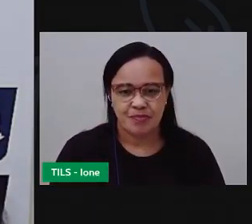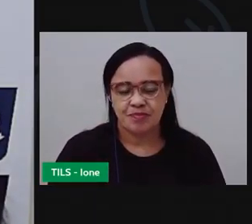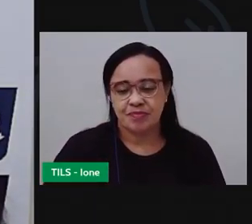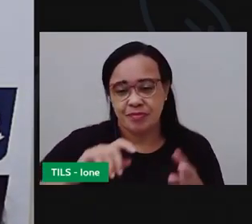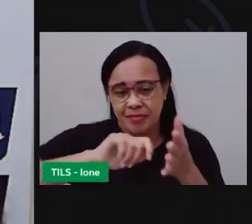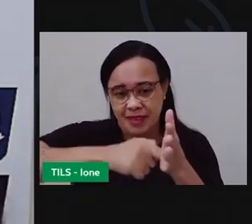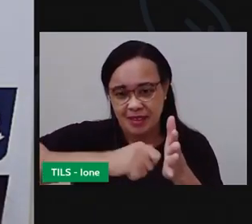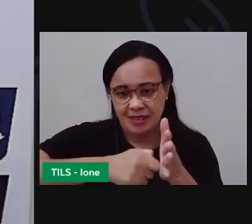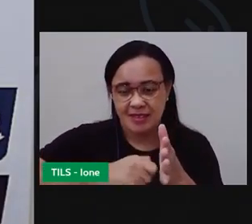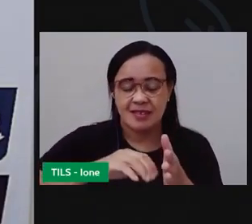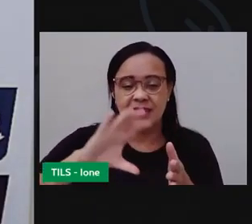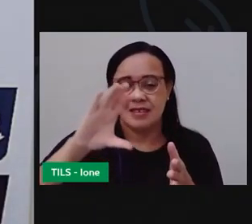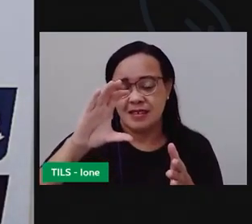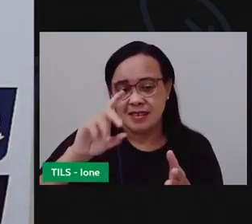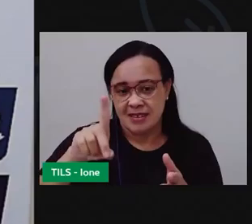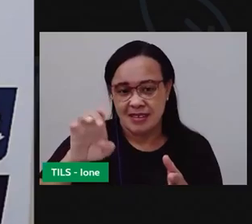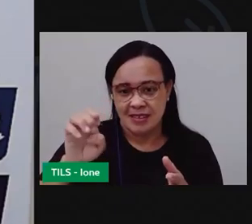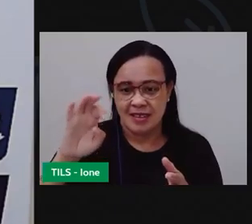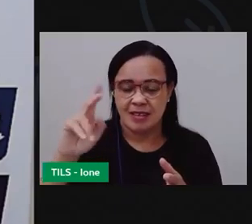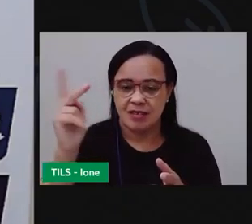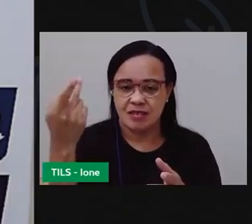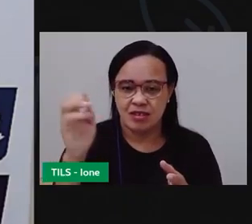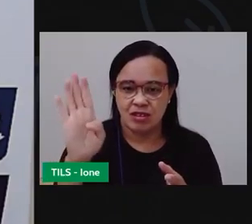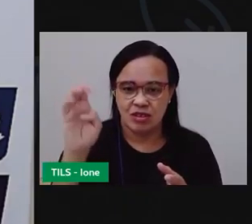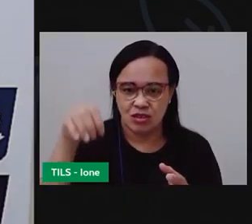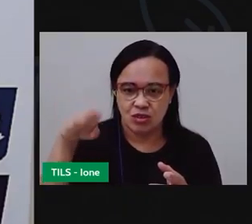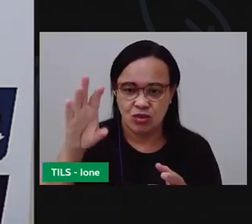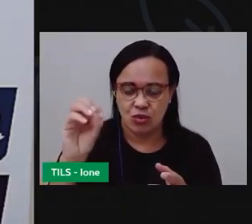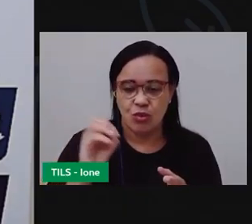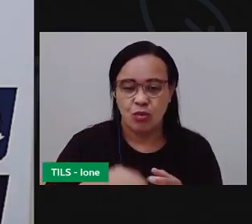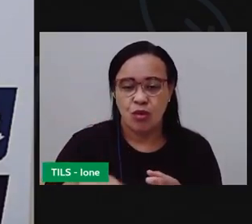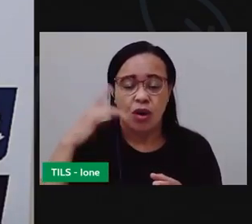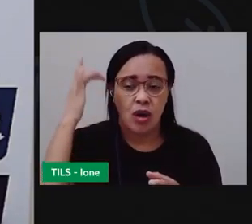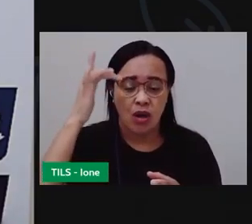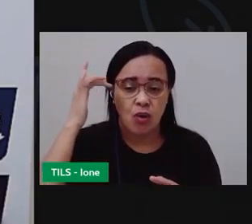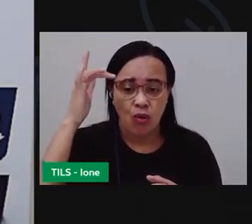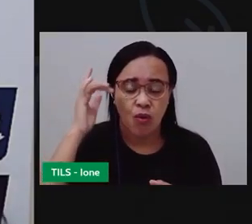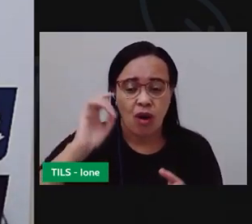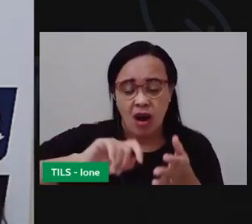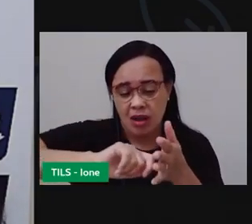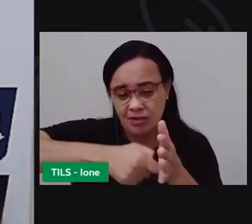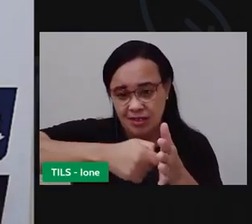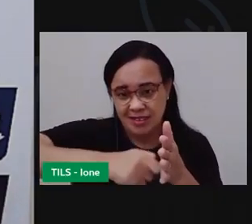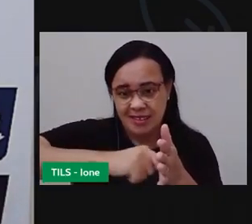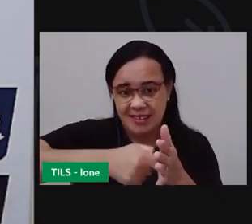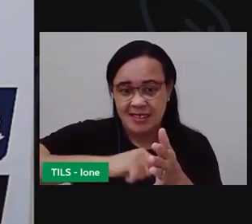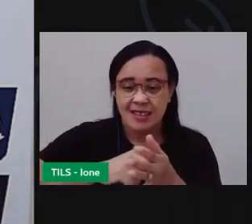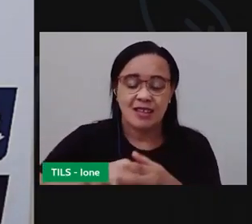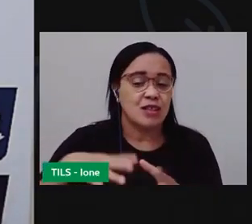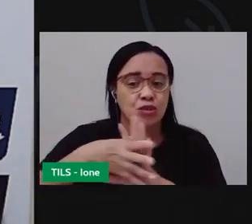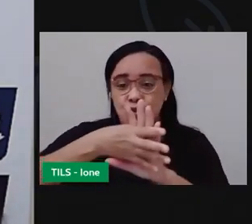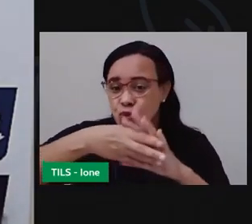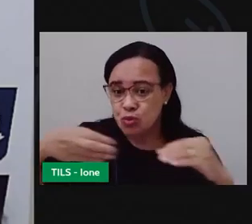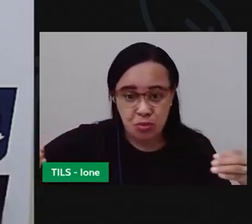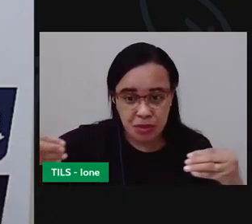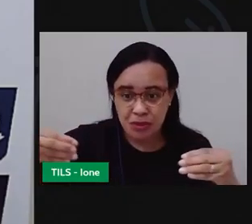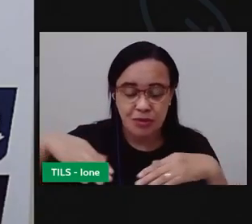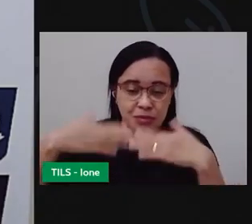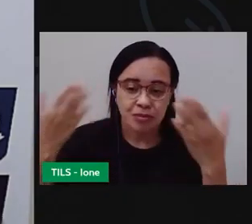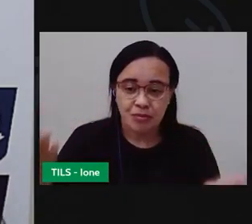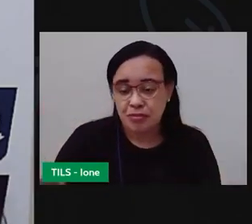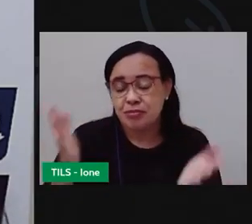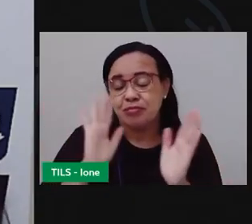Chave de chumbo. Eu acho, seu Chico Sá, que a sua chave de chumbo tomou um chá de sumiço.